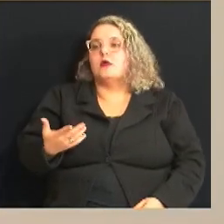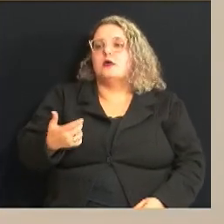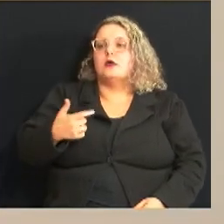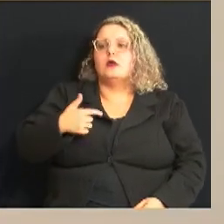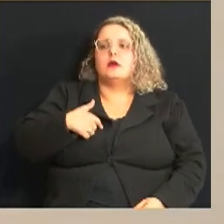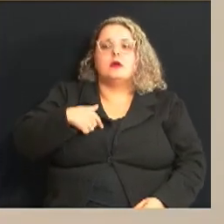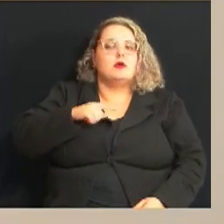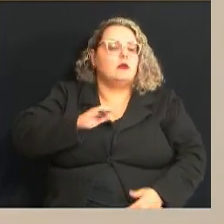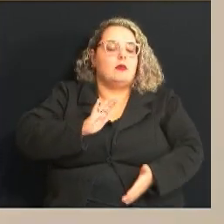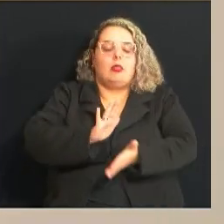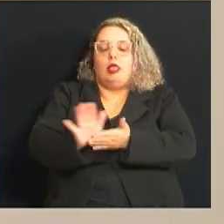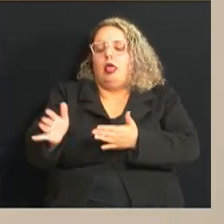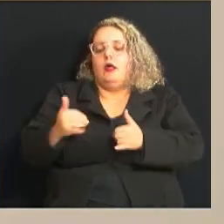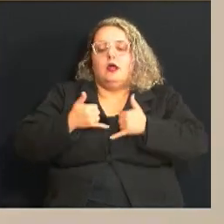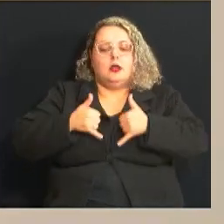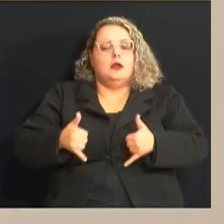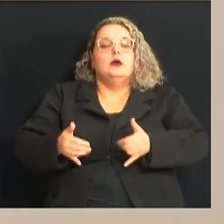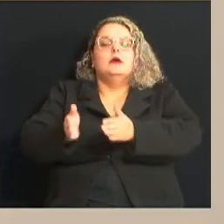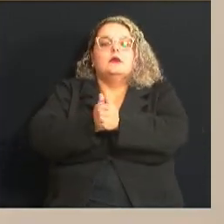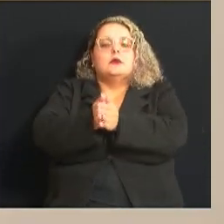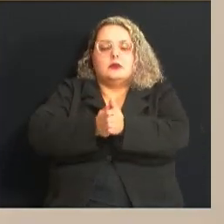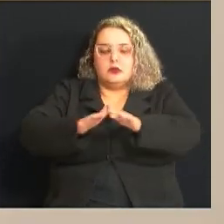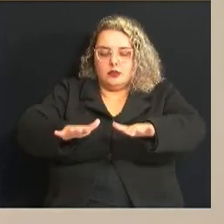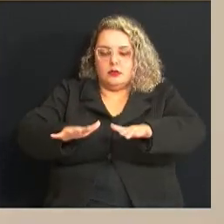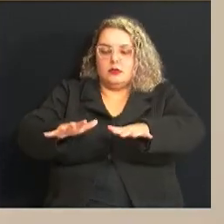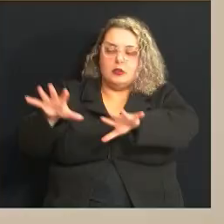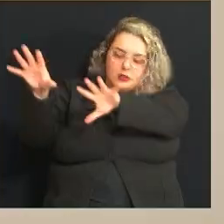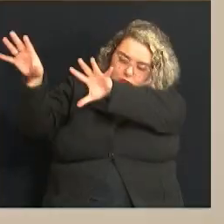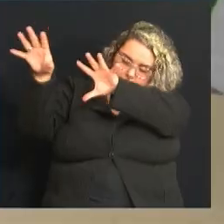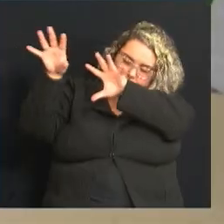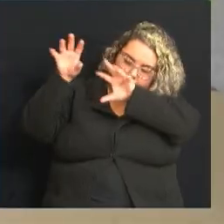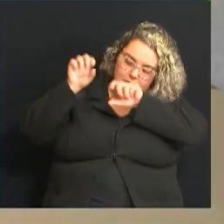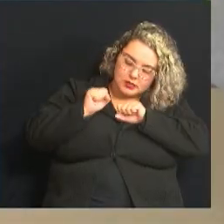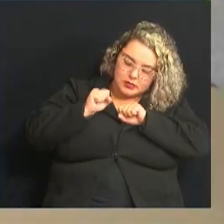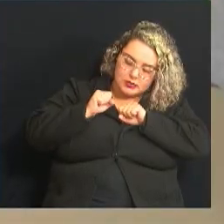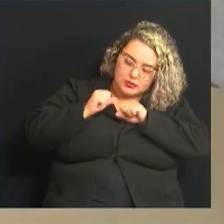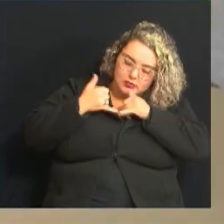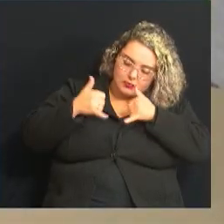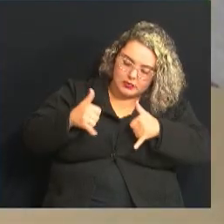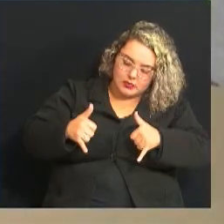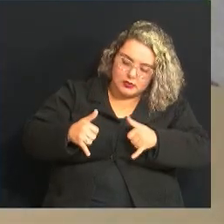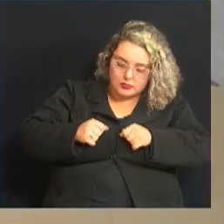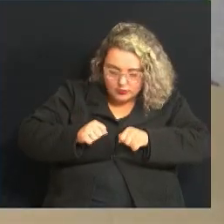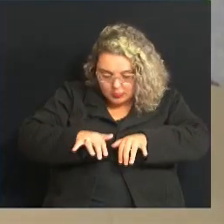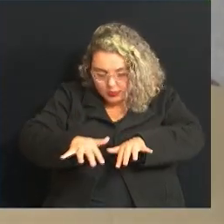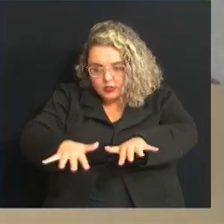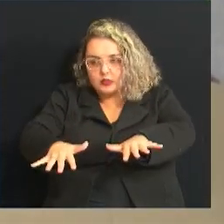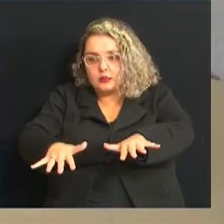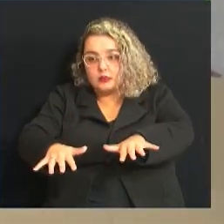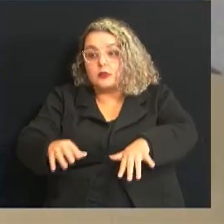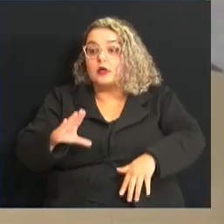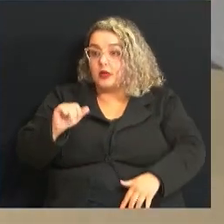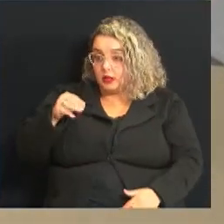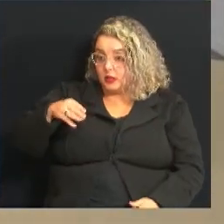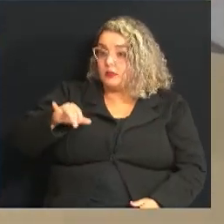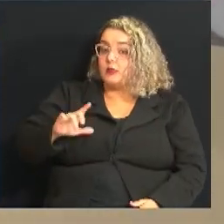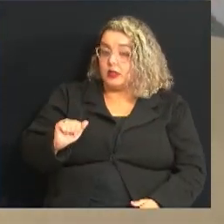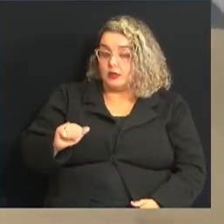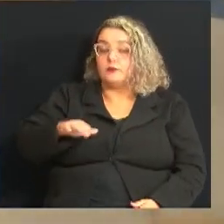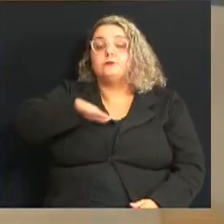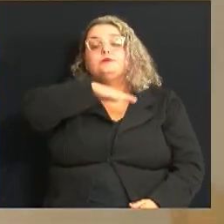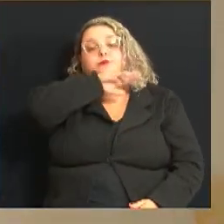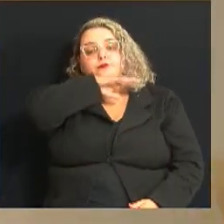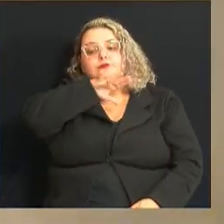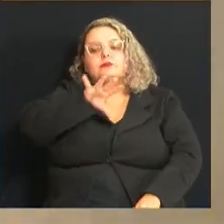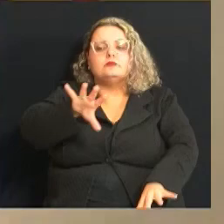minha energia aplicando Reiki. Então eu recebo e eu transfiro. E segundo a Camila, os animais têm a capacidade de